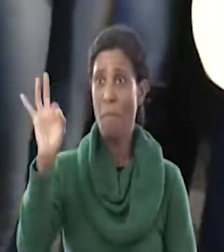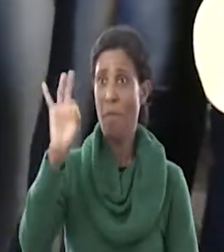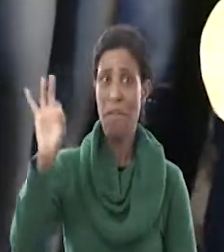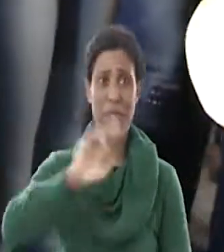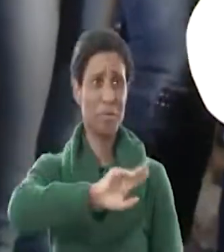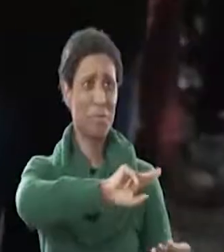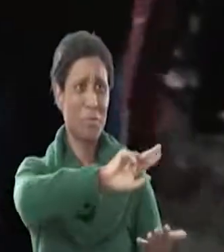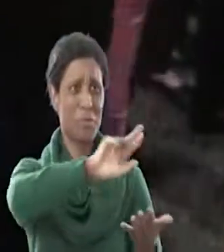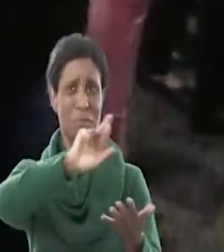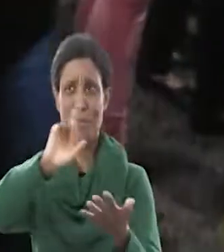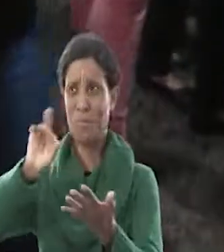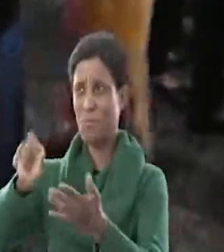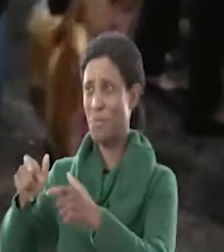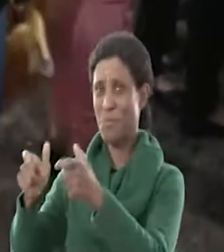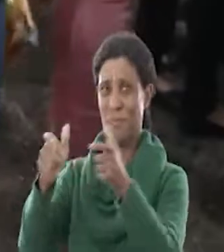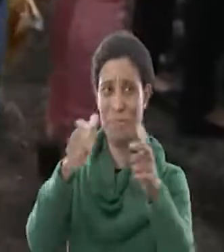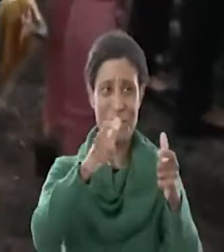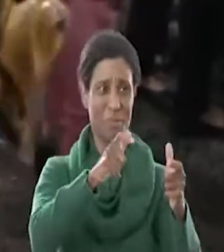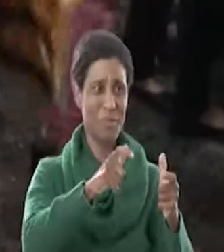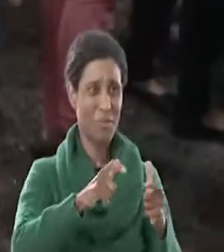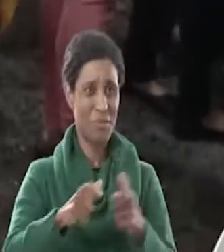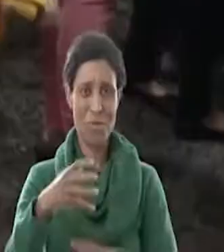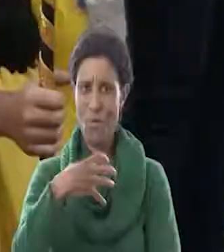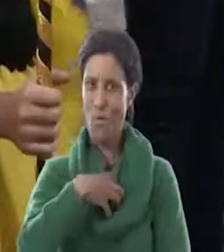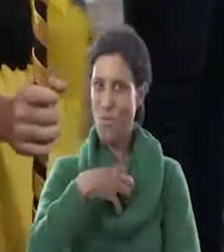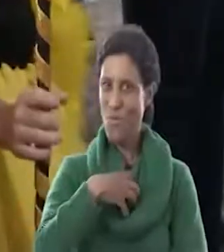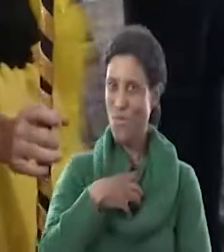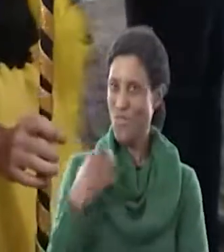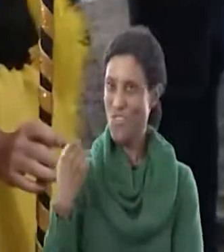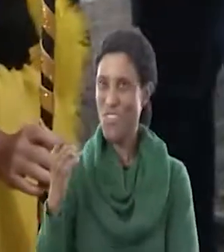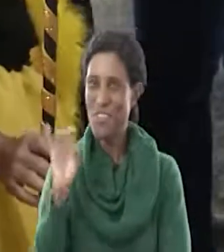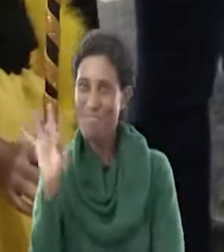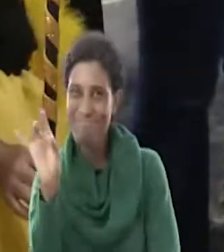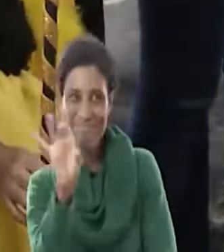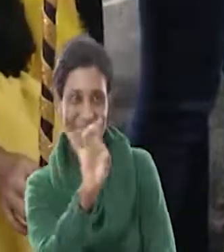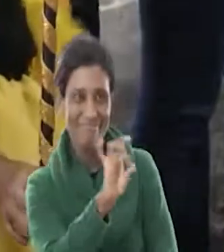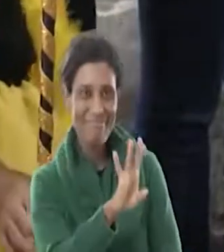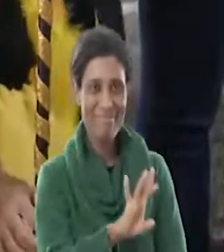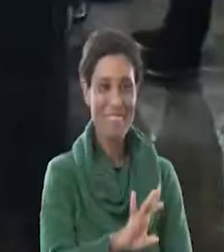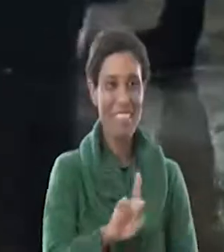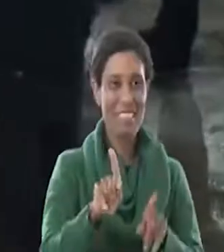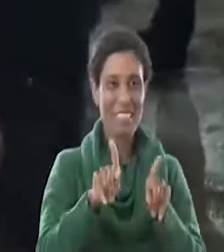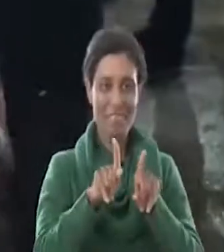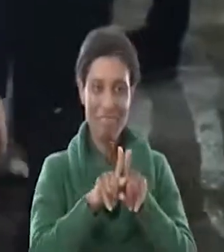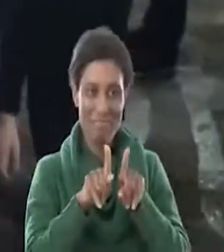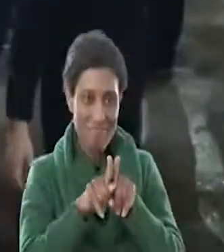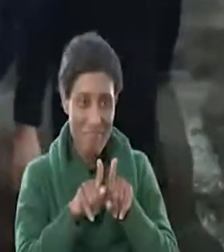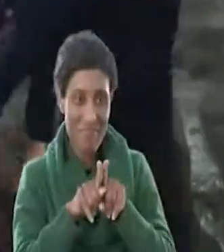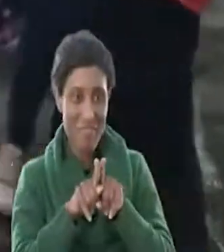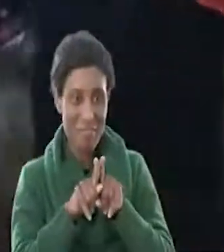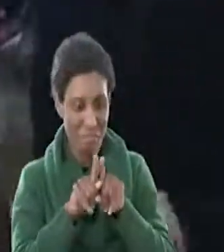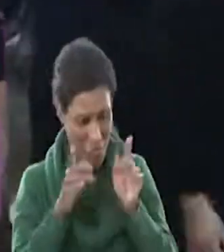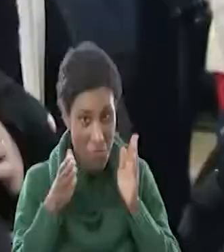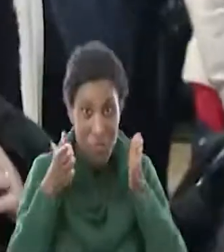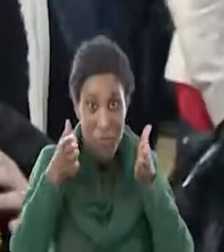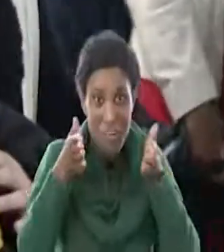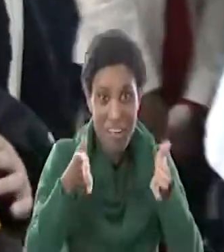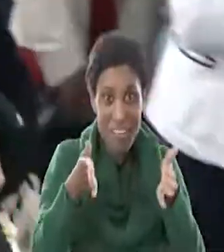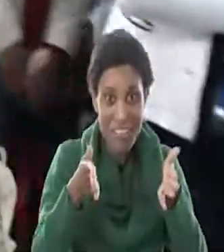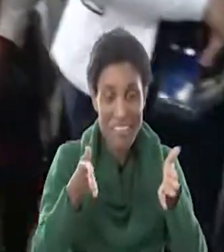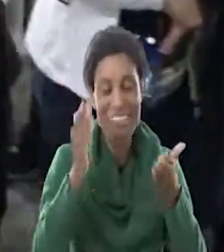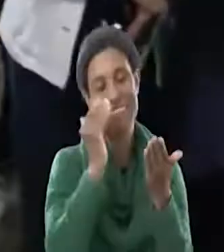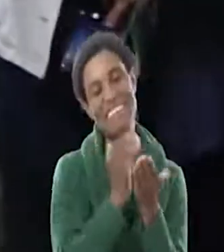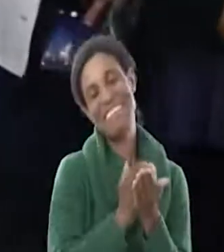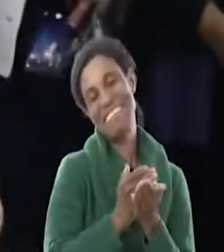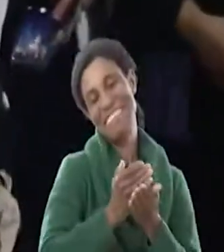Abelhas para todo lado, de diversos tamanhos e formatos. E tão concentradas é que